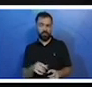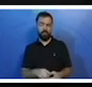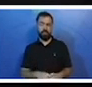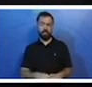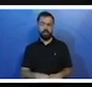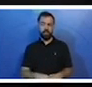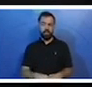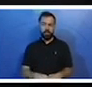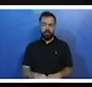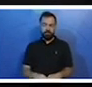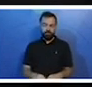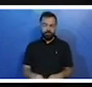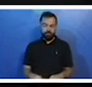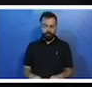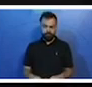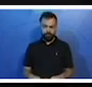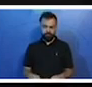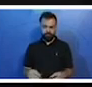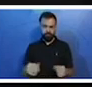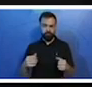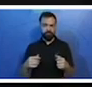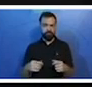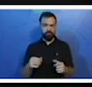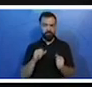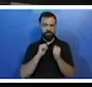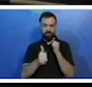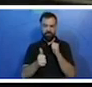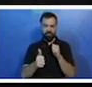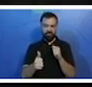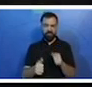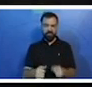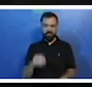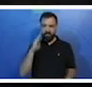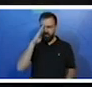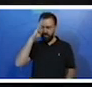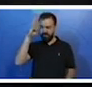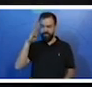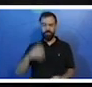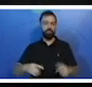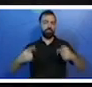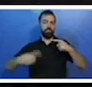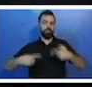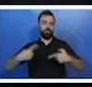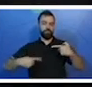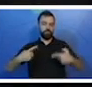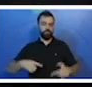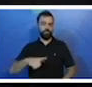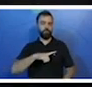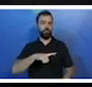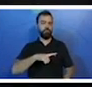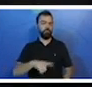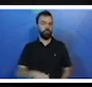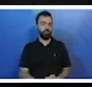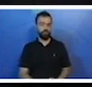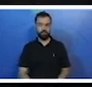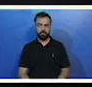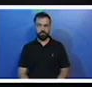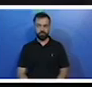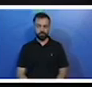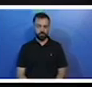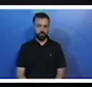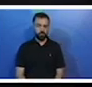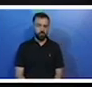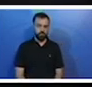vencer. Ao contrário do lazer, o esporte já tem esse objetivo, que é o objetivo da competição, o objetivo da participação